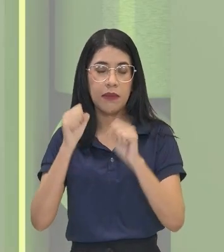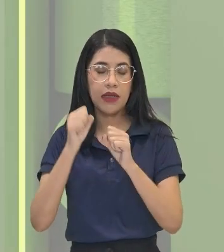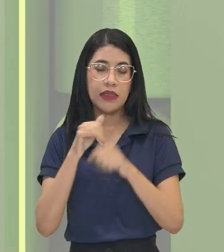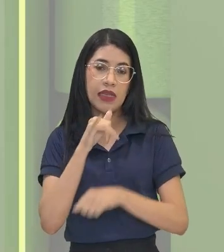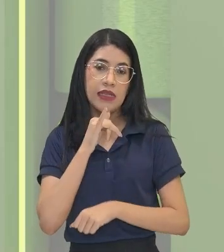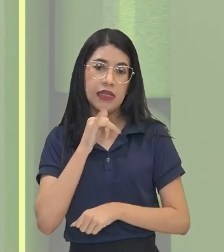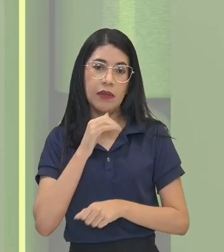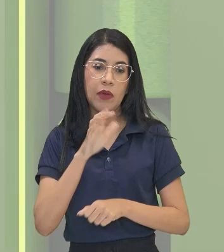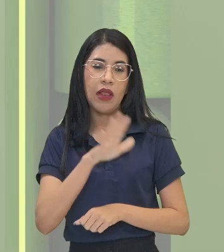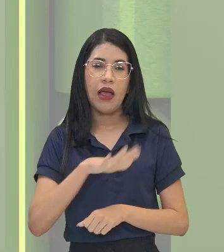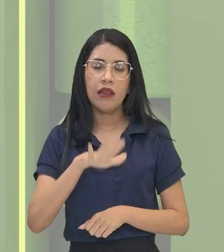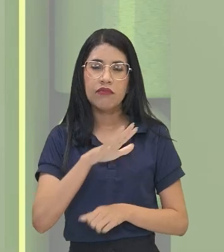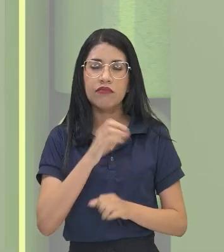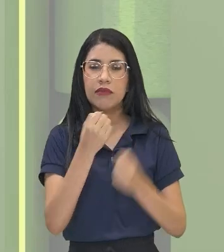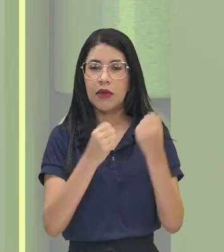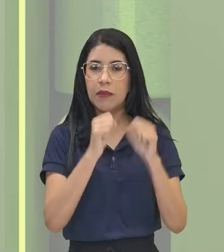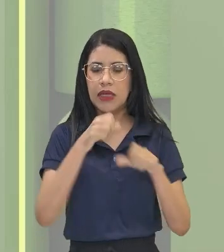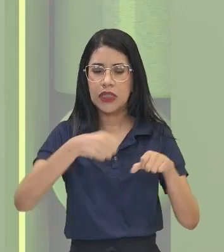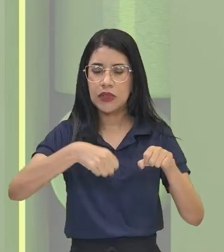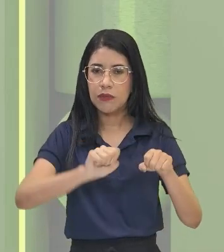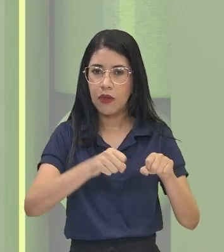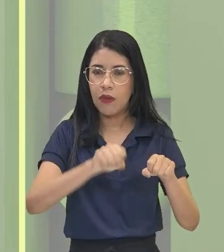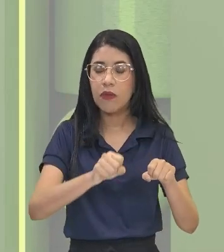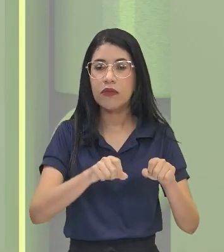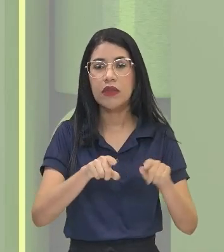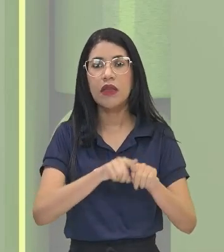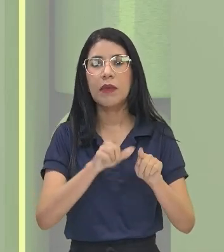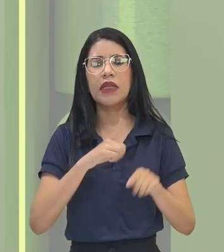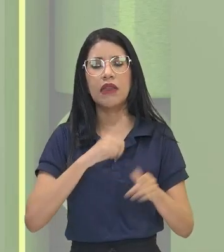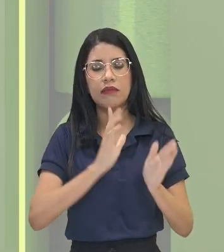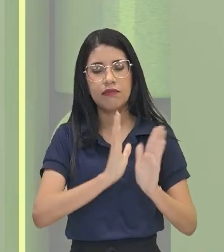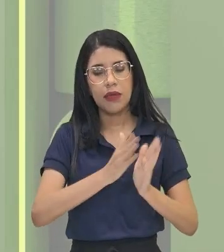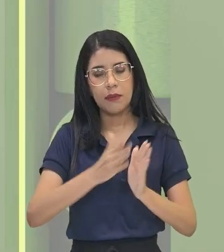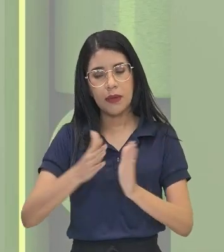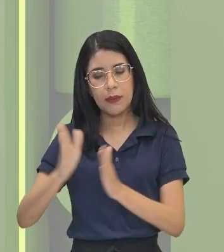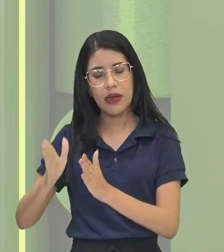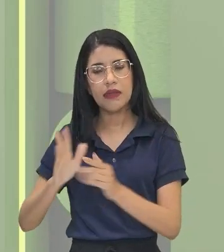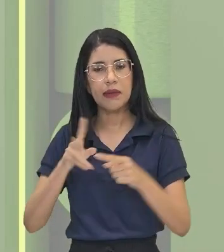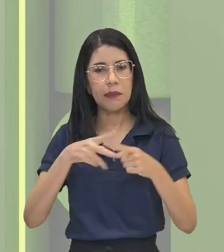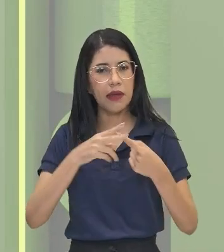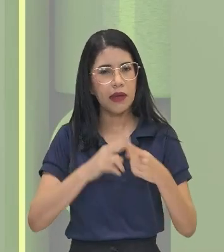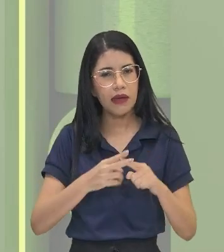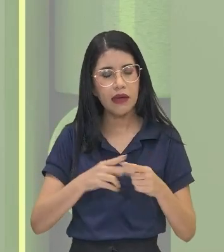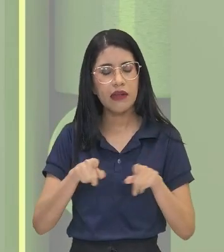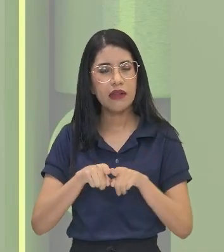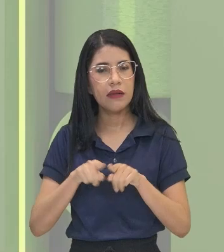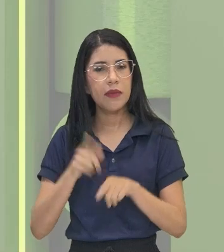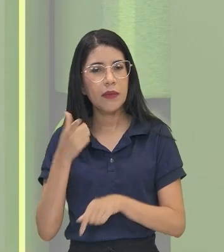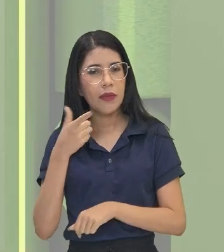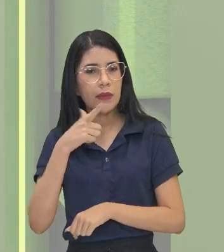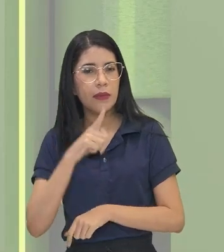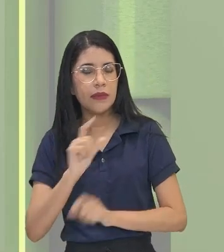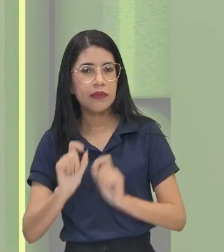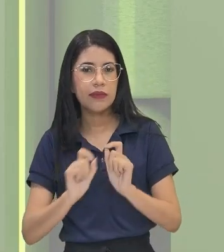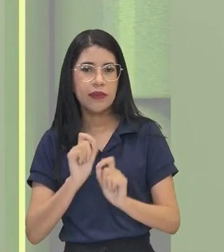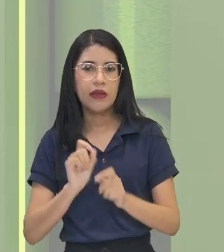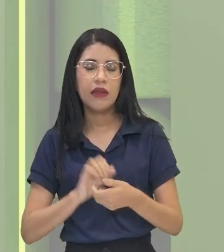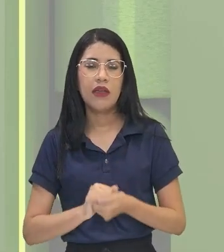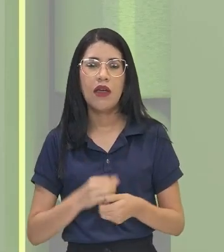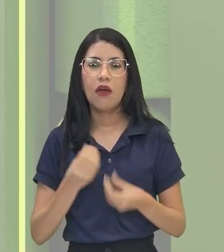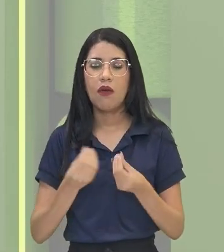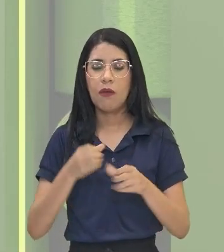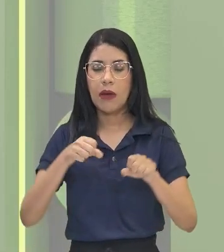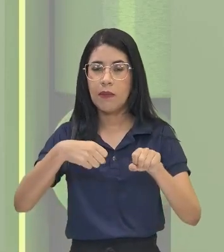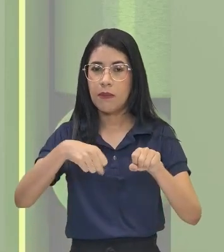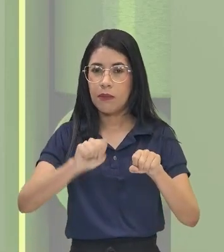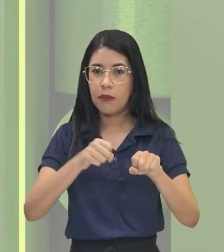ela vai fazer? Ela vai fazer todo o processo ali mecânico para que ela consiga fazer uma motocicleta,